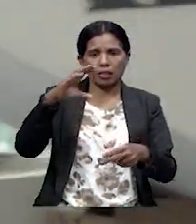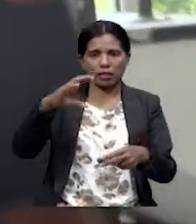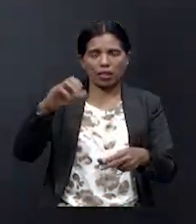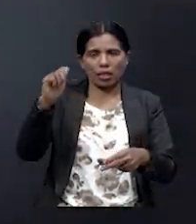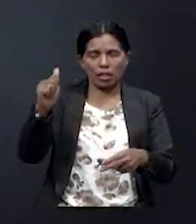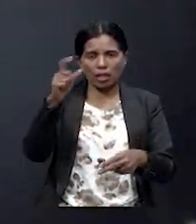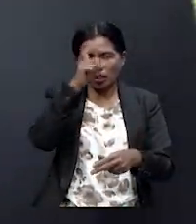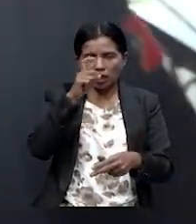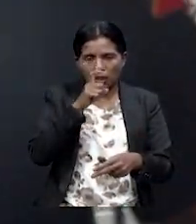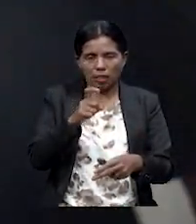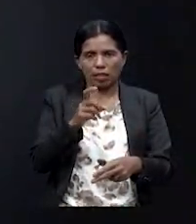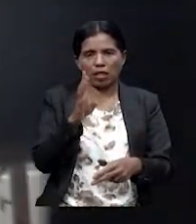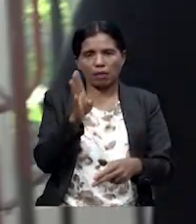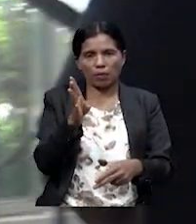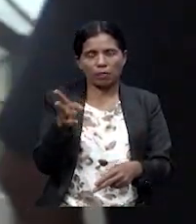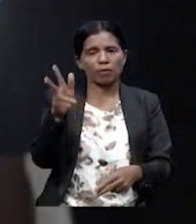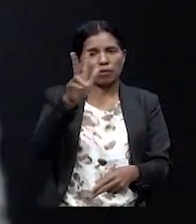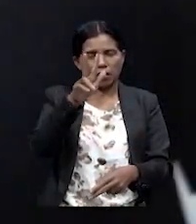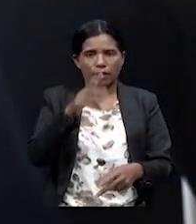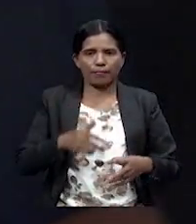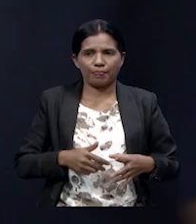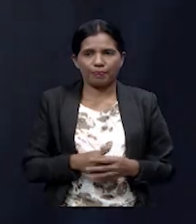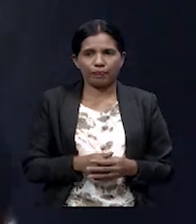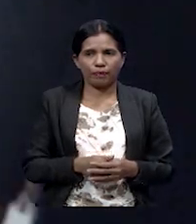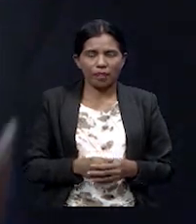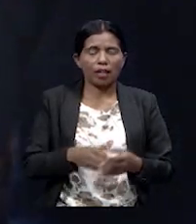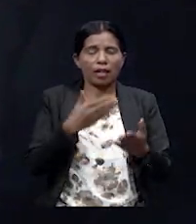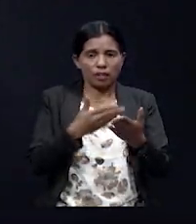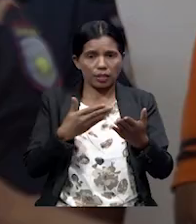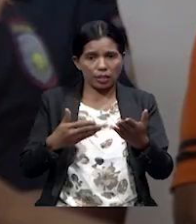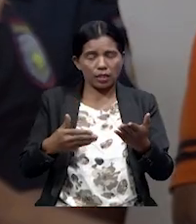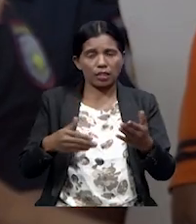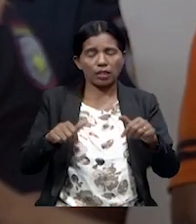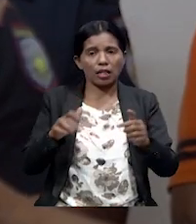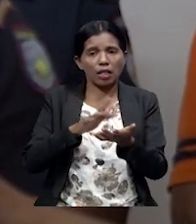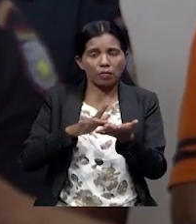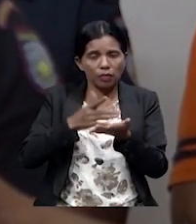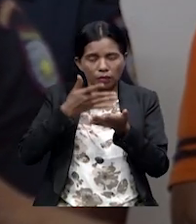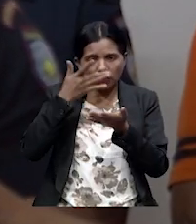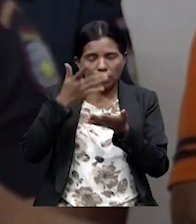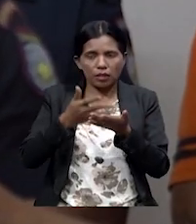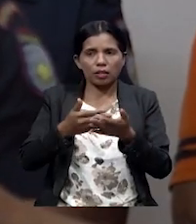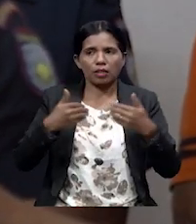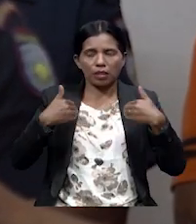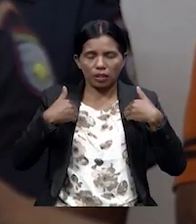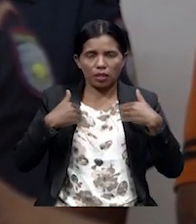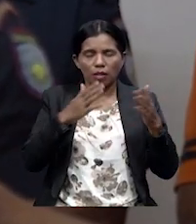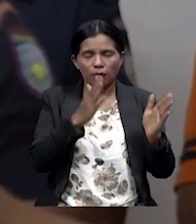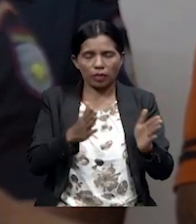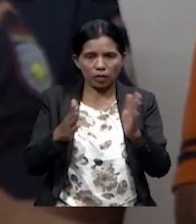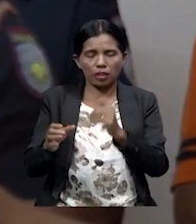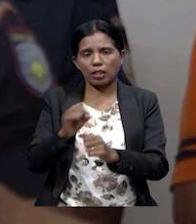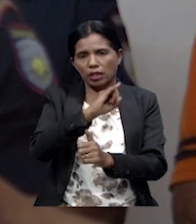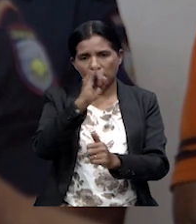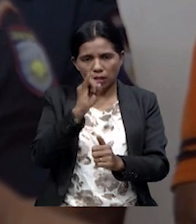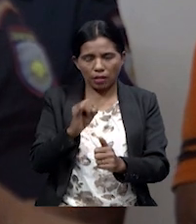di 43 anos sasan ida ne nia kuantidade se ia prosesu examinasaun